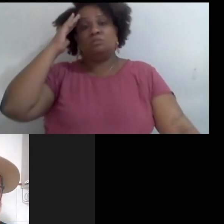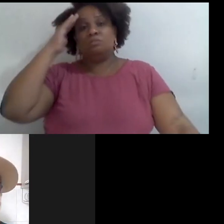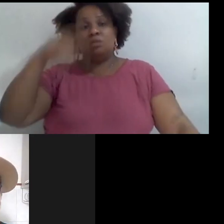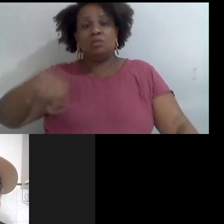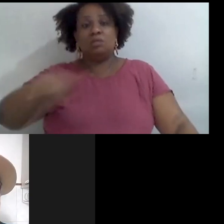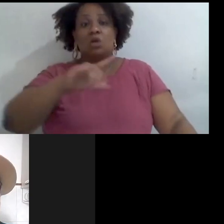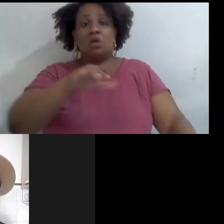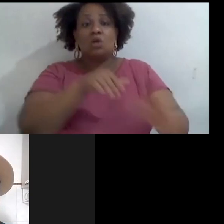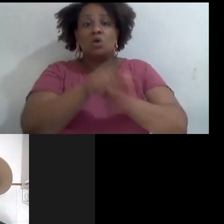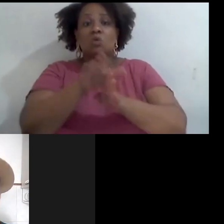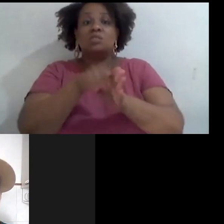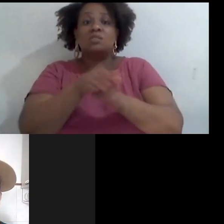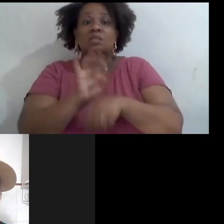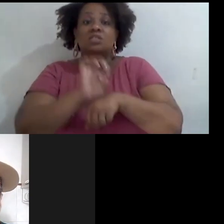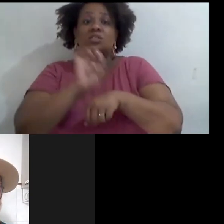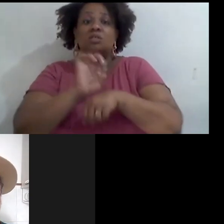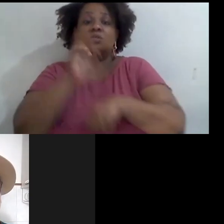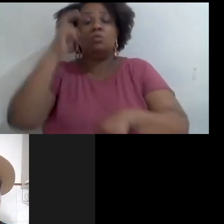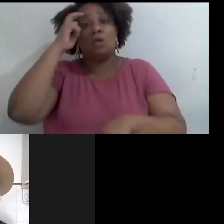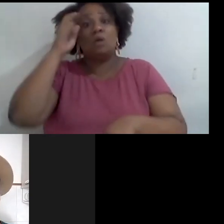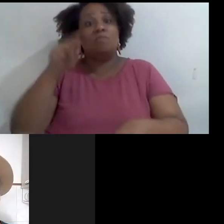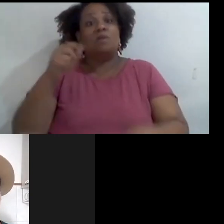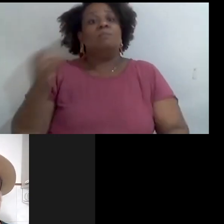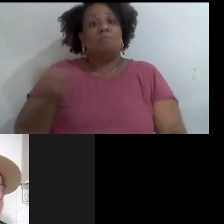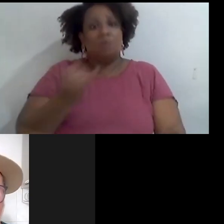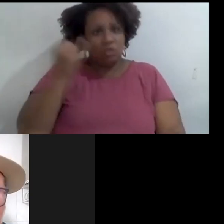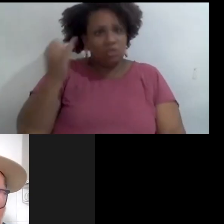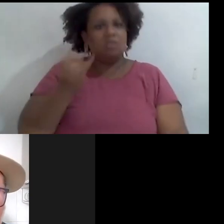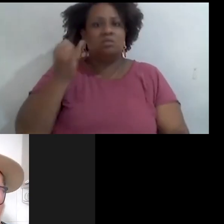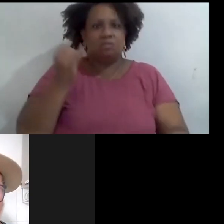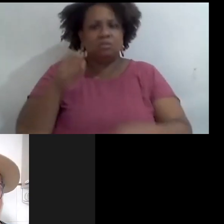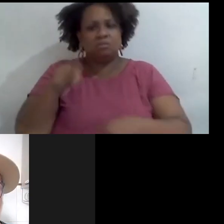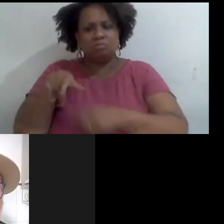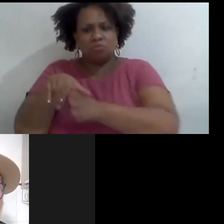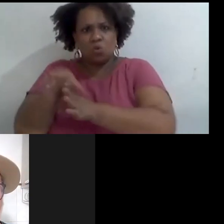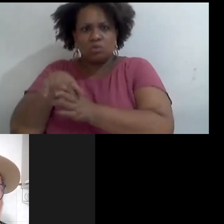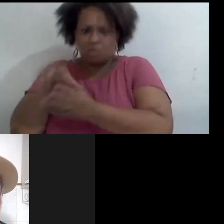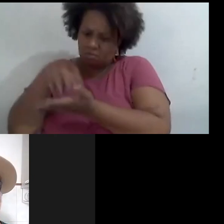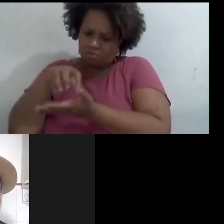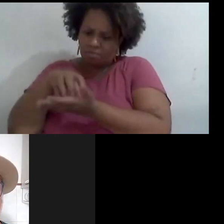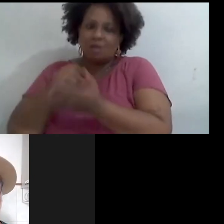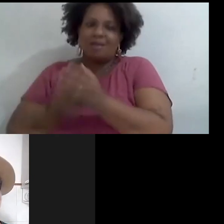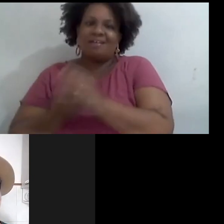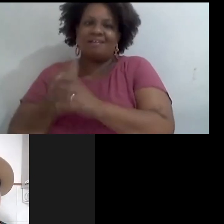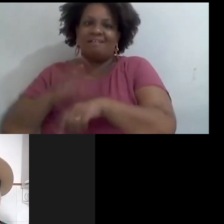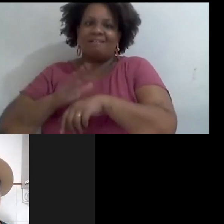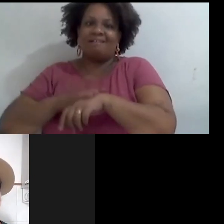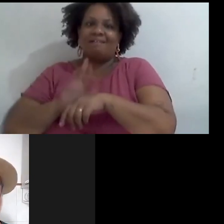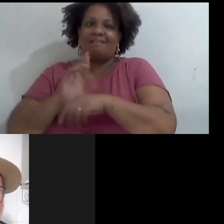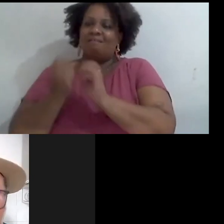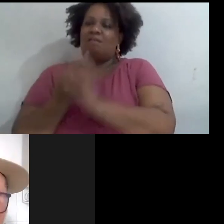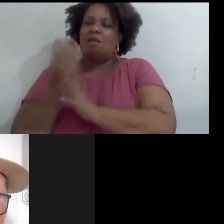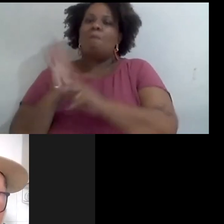de cultura sobre a importância desse conselho, a importância da participação do conselho na elaboração dos projetos,